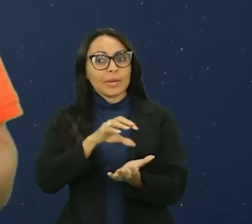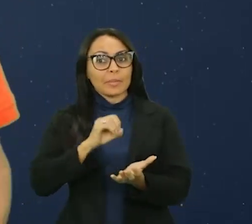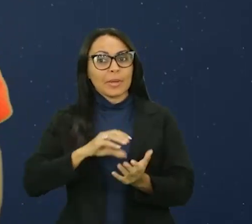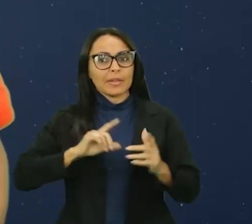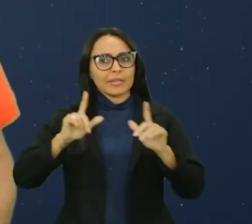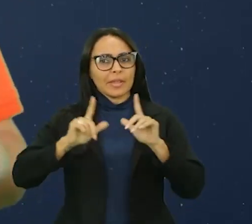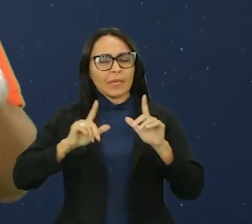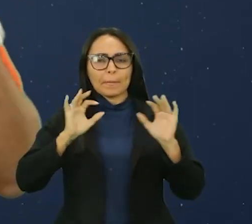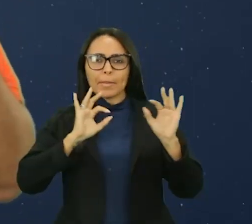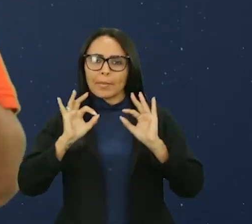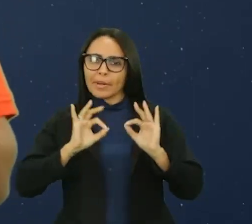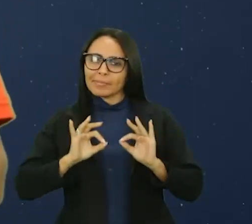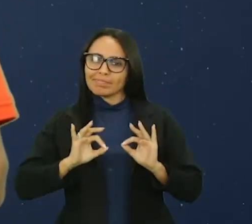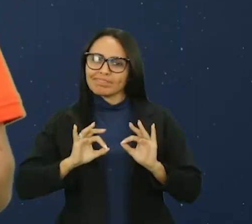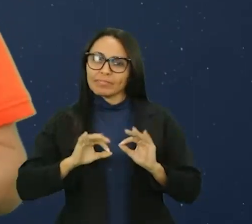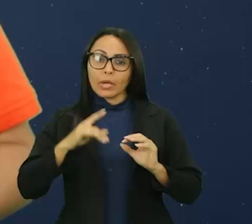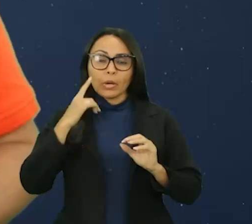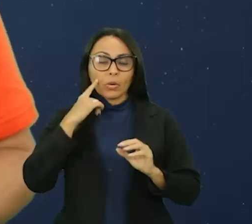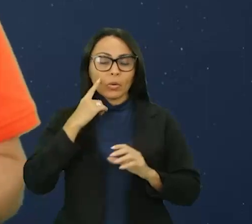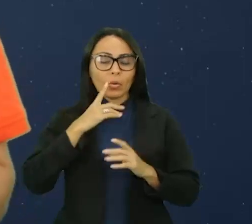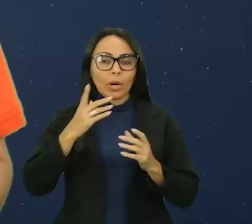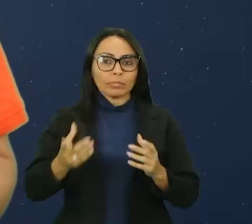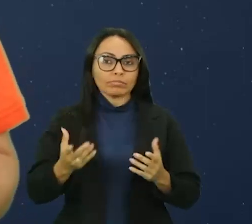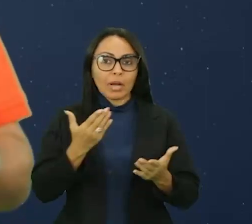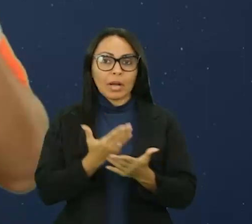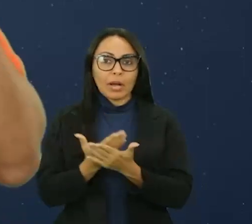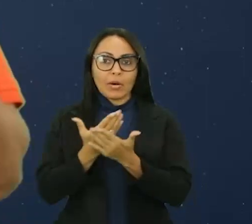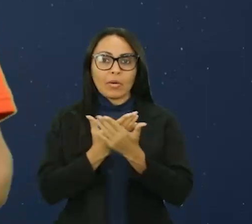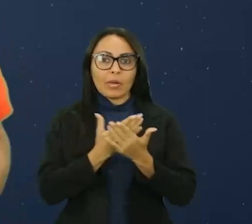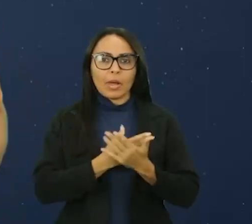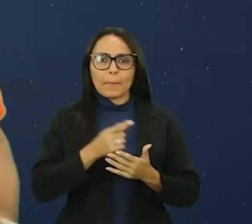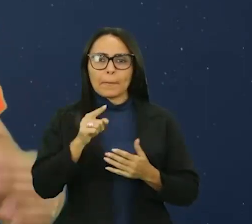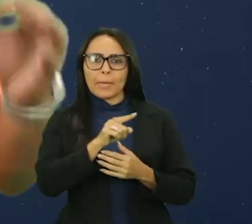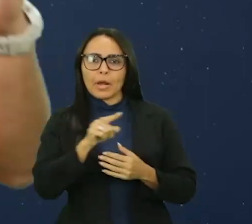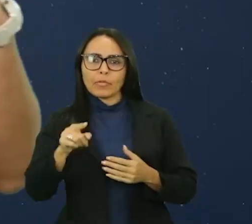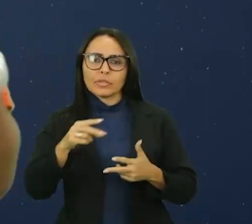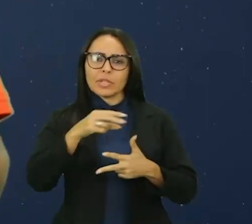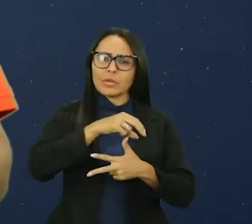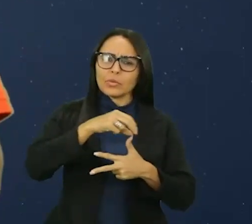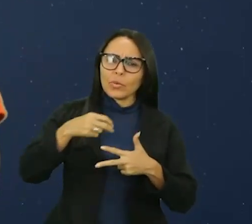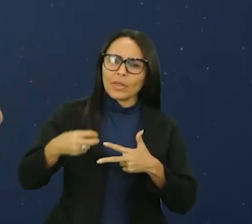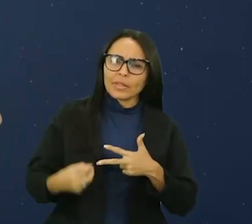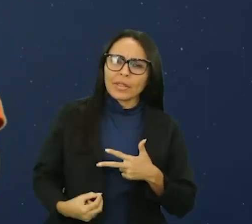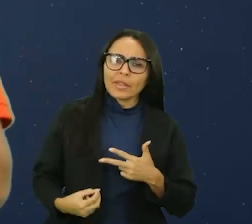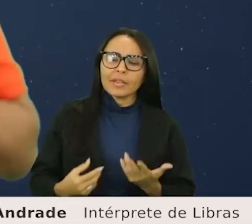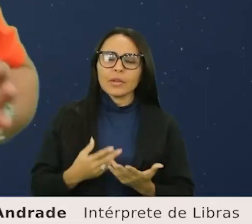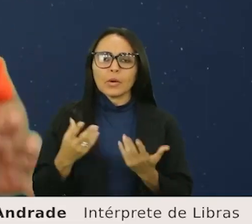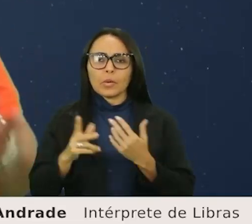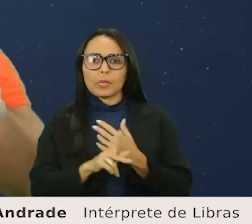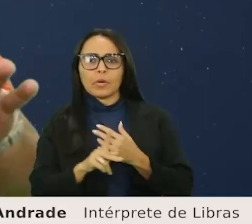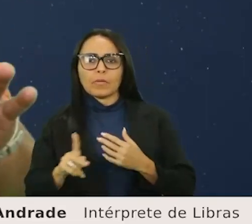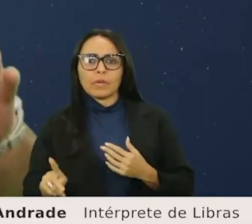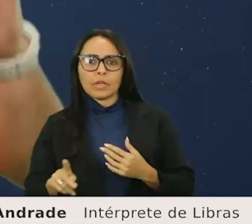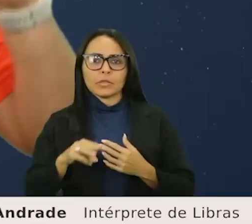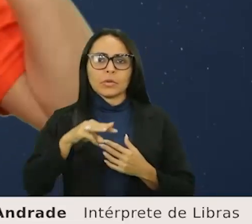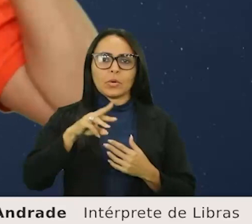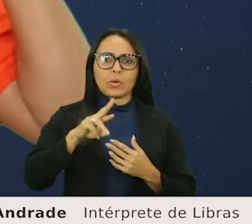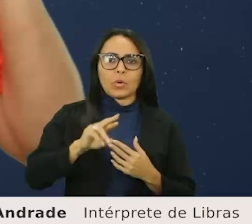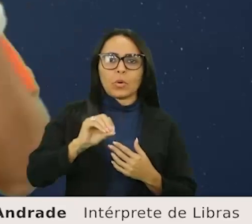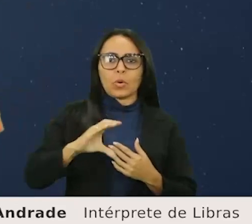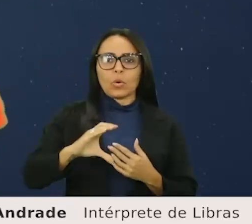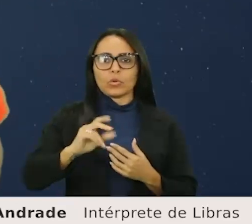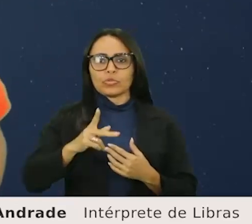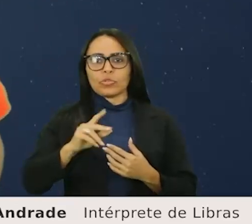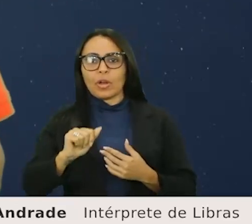TV Prepara, um intensivo que vai te preparar para o Enem. E eu sou o professor Marcelo Rocha, mas pode me chamar